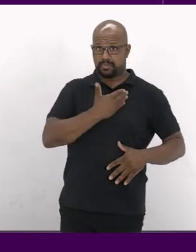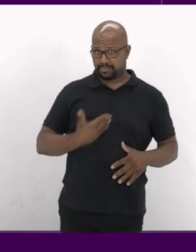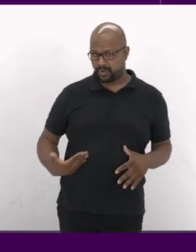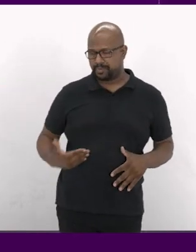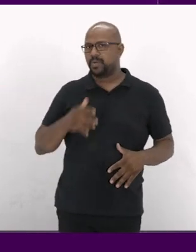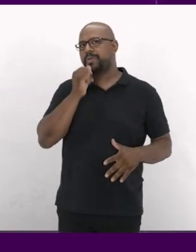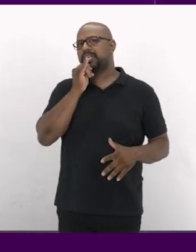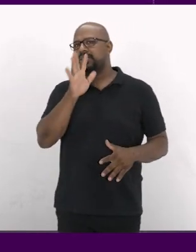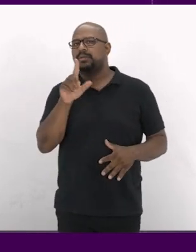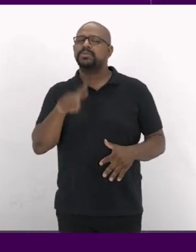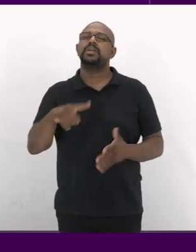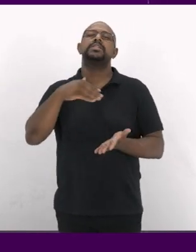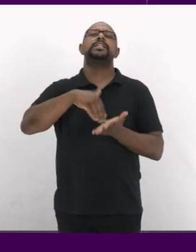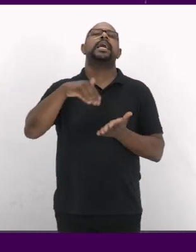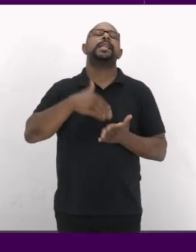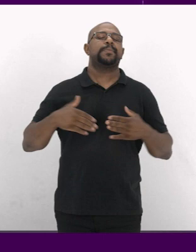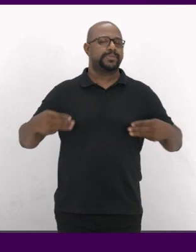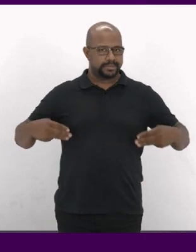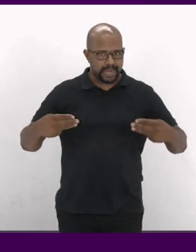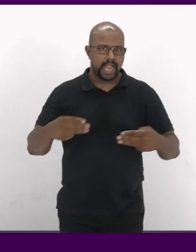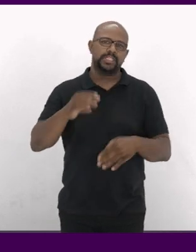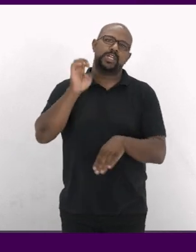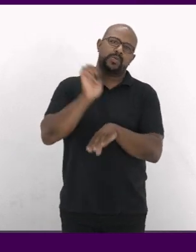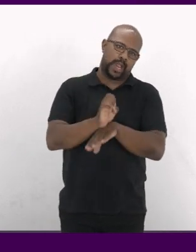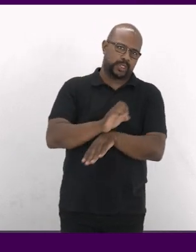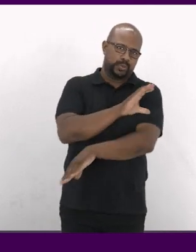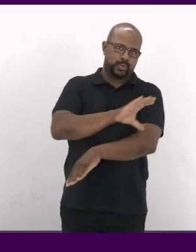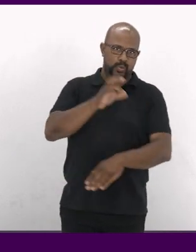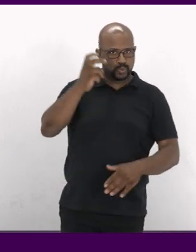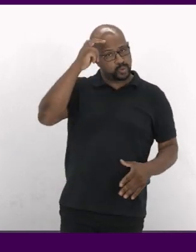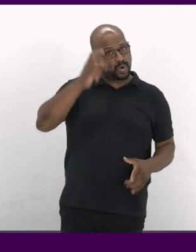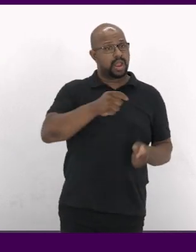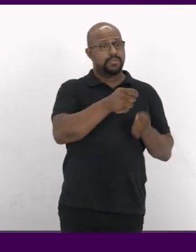âmbito público, por exemplo, estão as secretarias municipais e